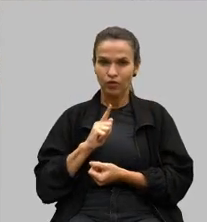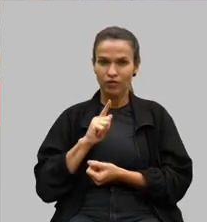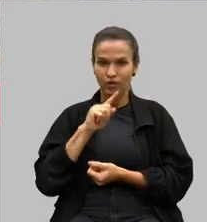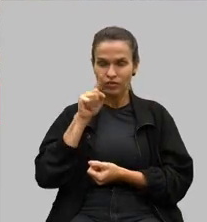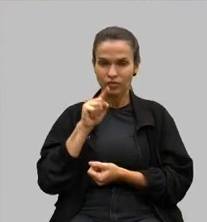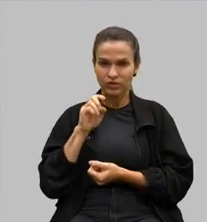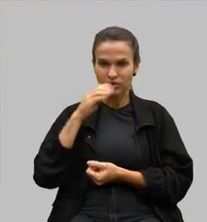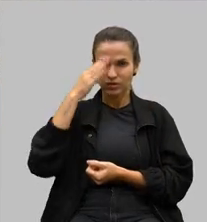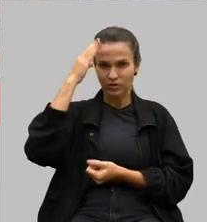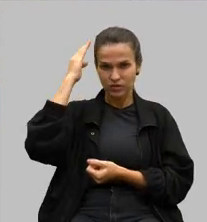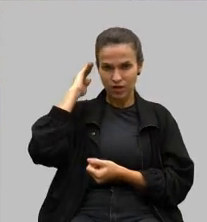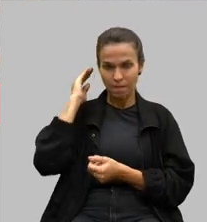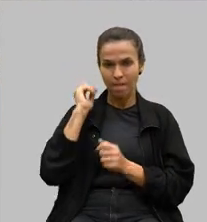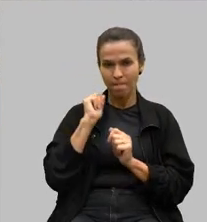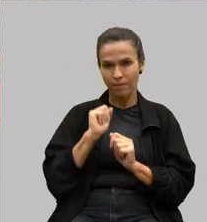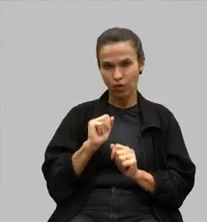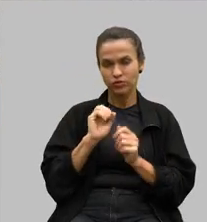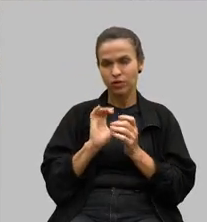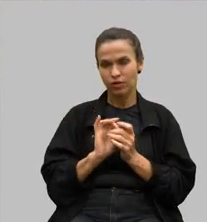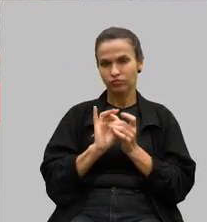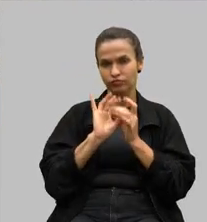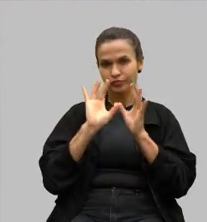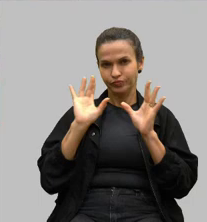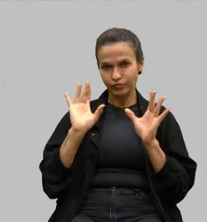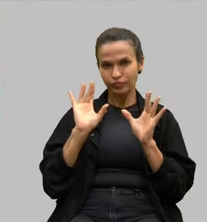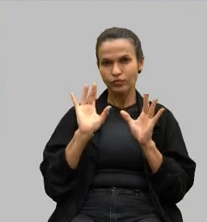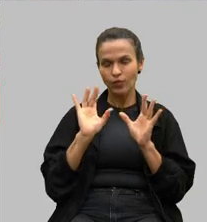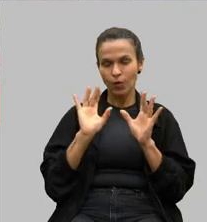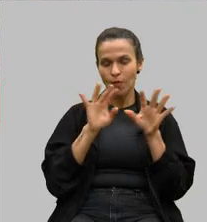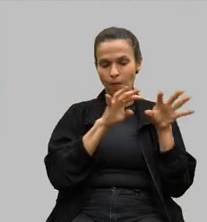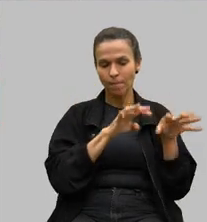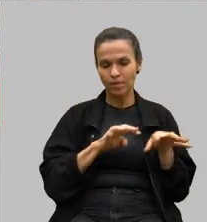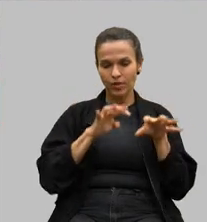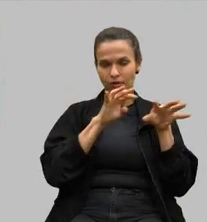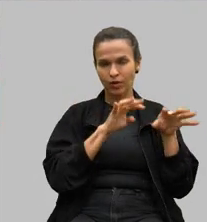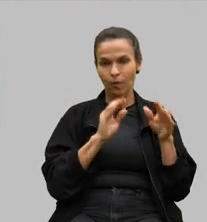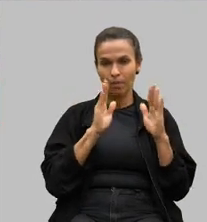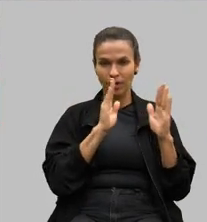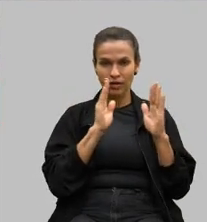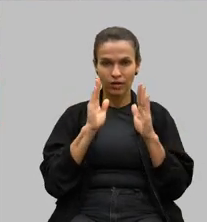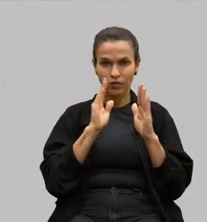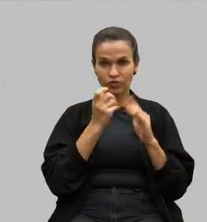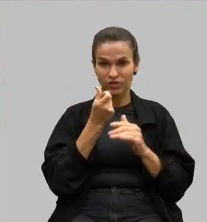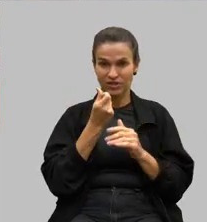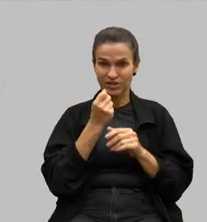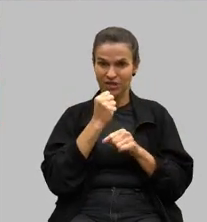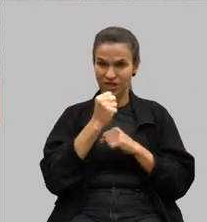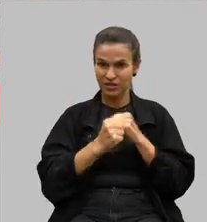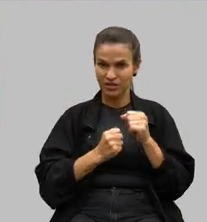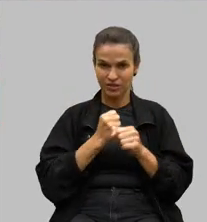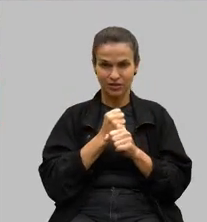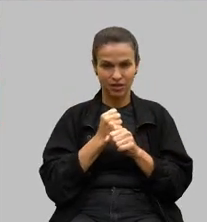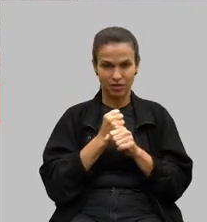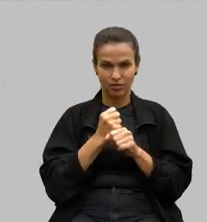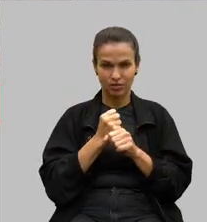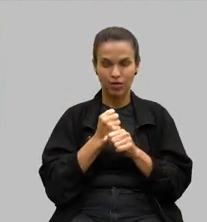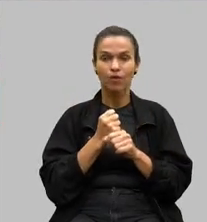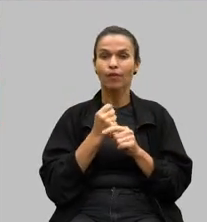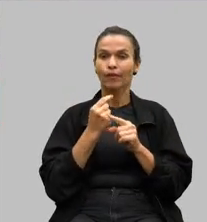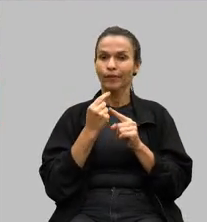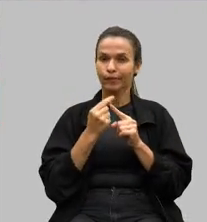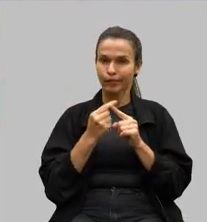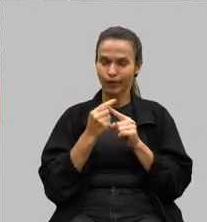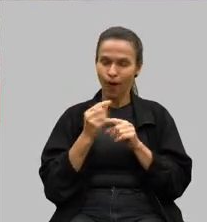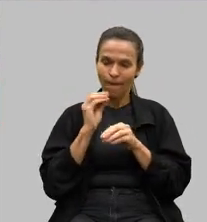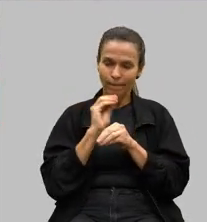ter a autorização para minerar por 6 anos por quê Porque o tombamento da Serra